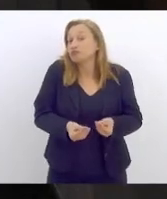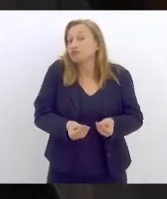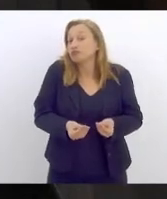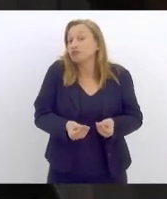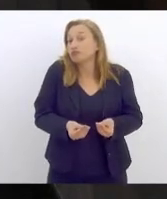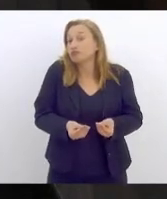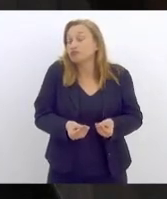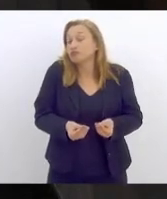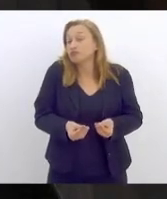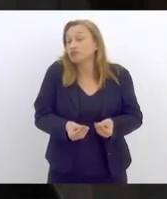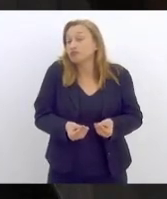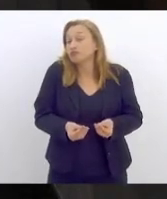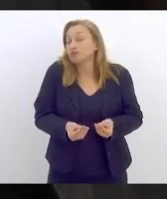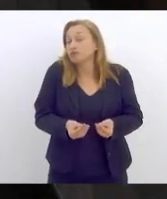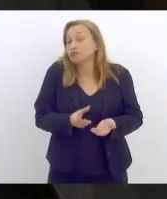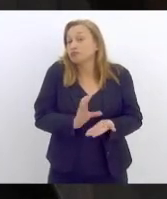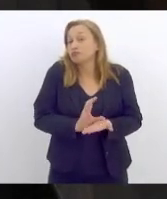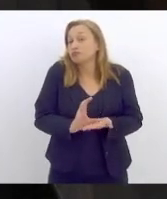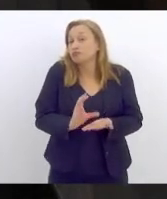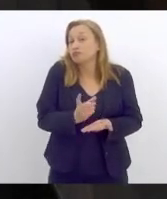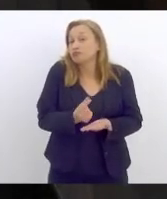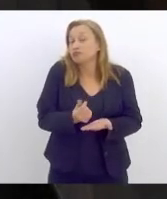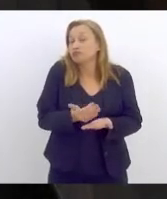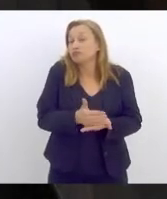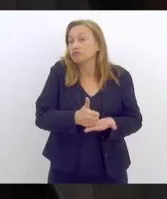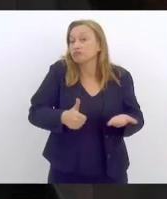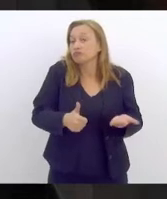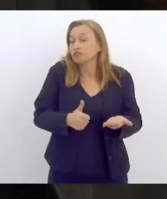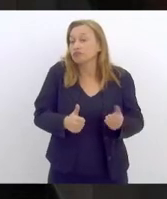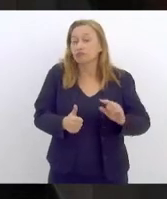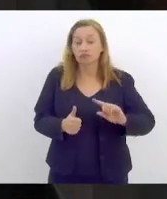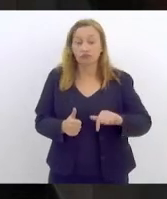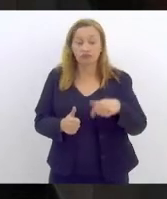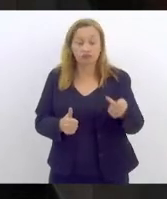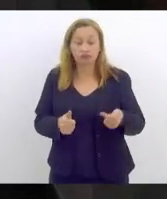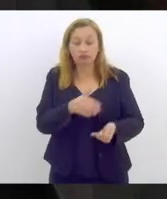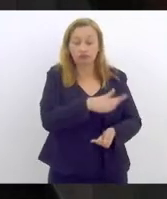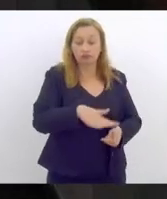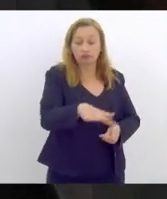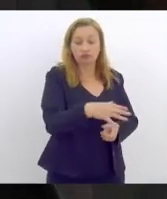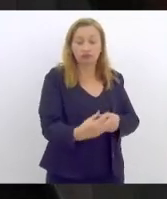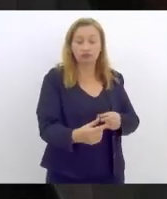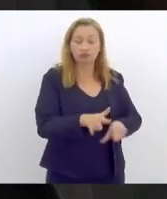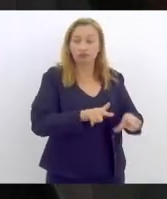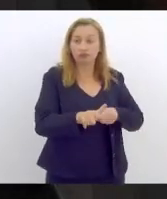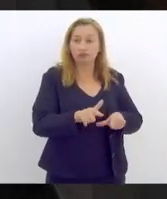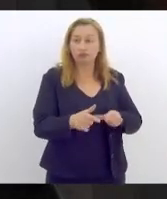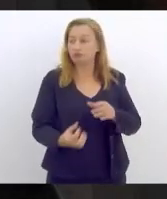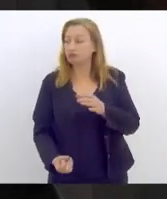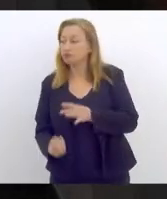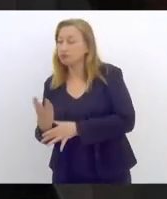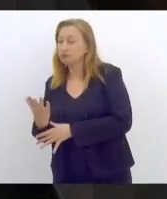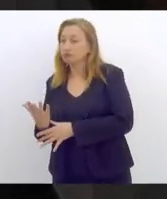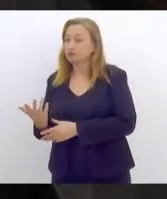retira recursos de outro programa de trabalho para criar valores naqueles que são